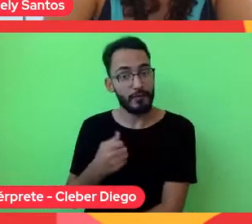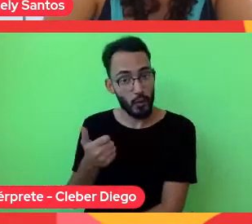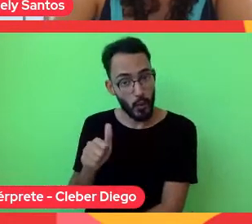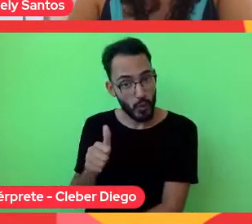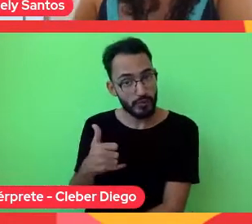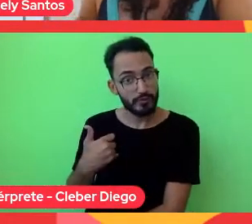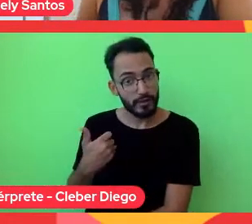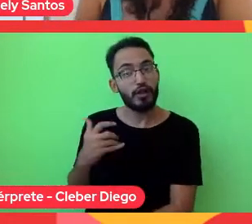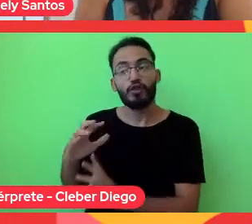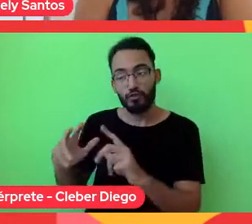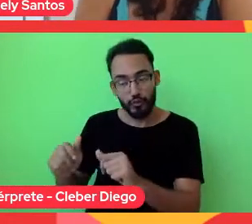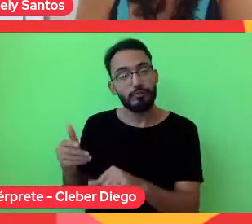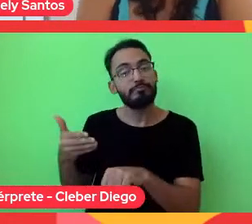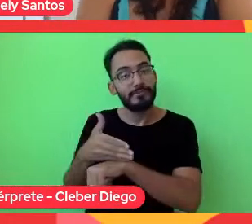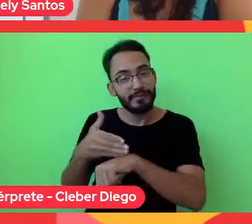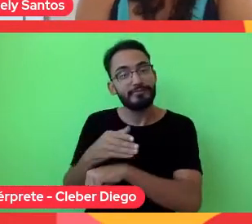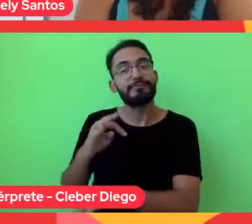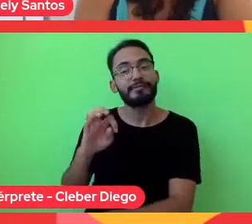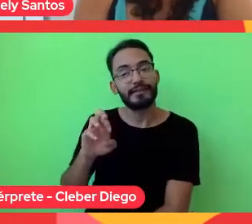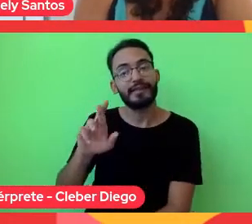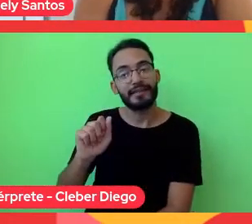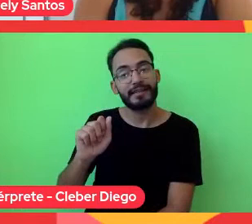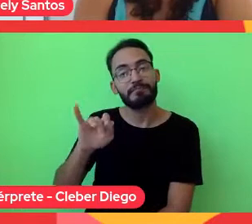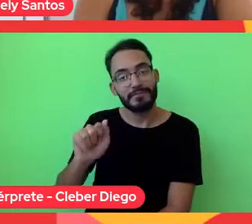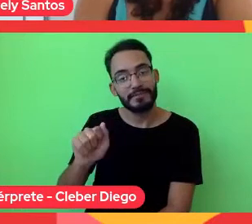mundo na terapia, que é fundamental.